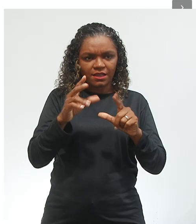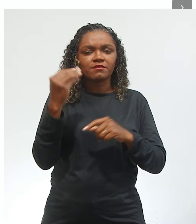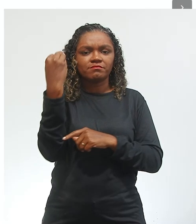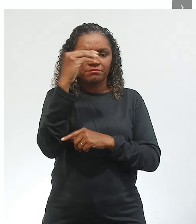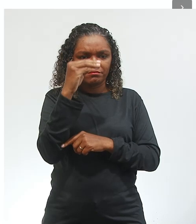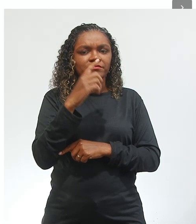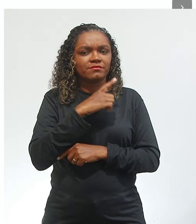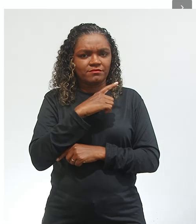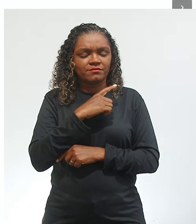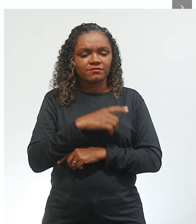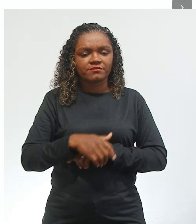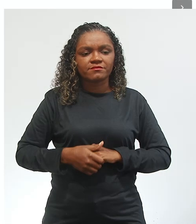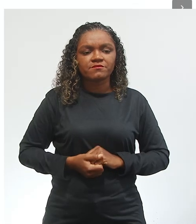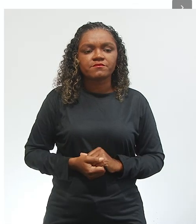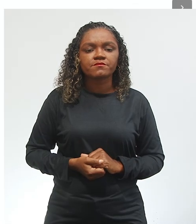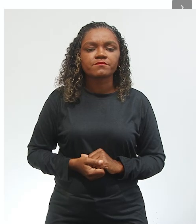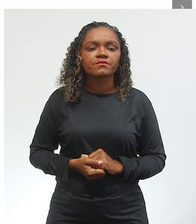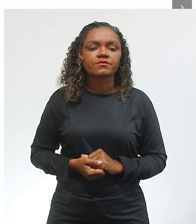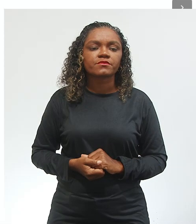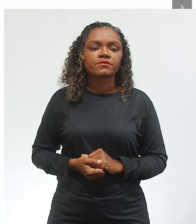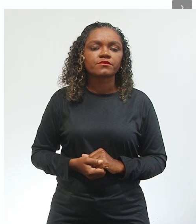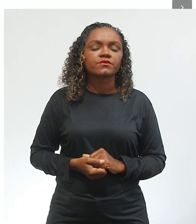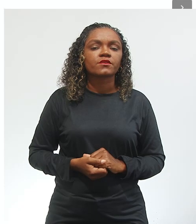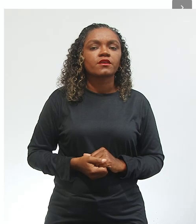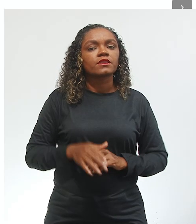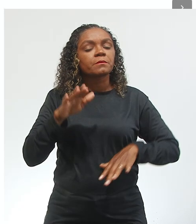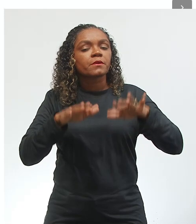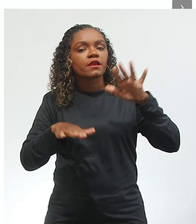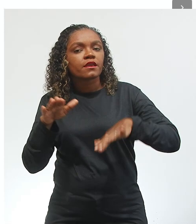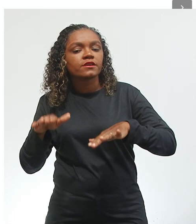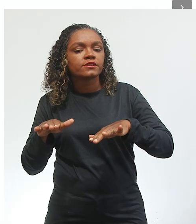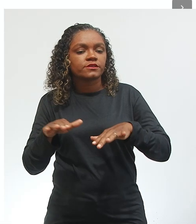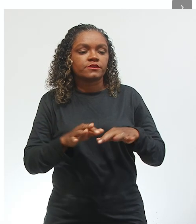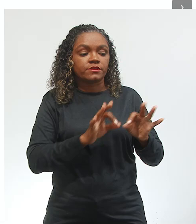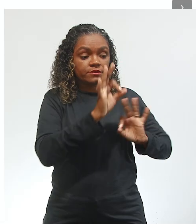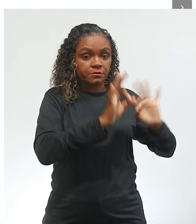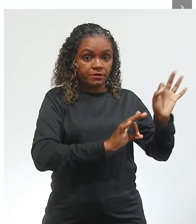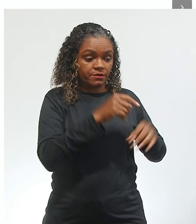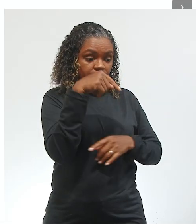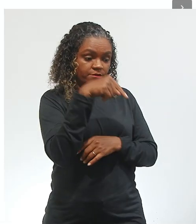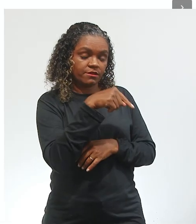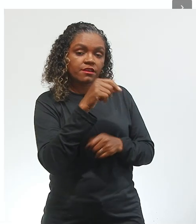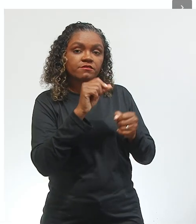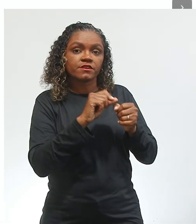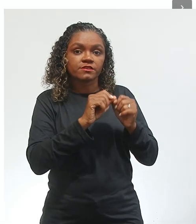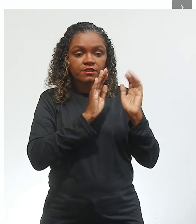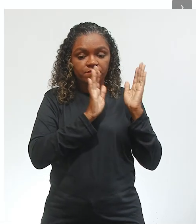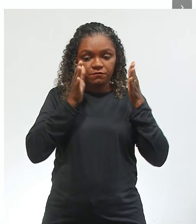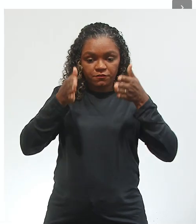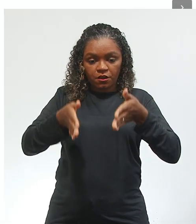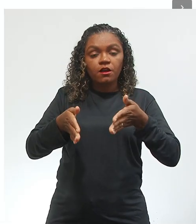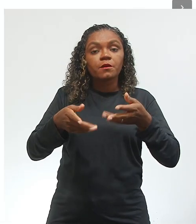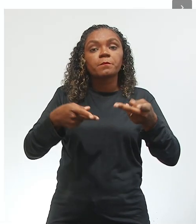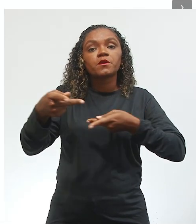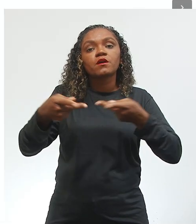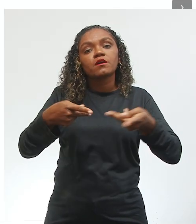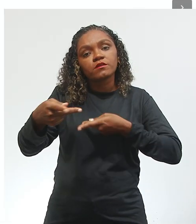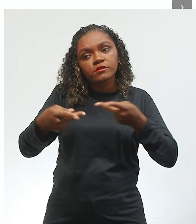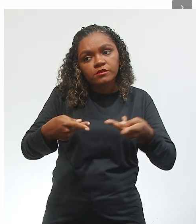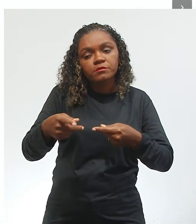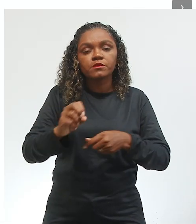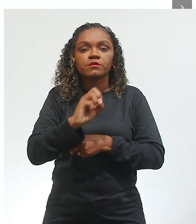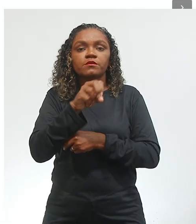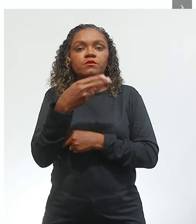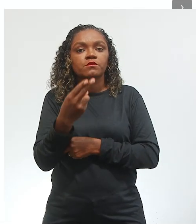na biblioteca da disciplina. Então, algumas vezes esse plano ele é criado para um programa,